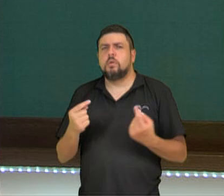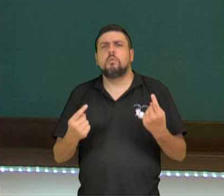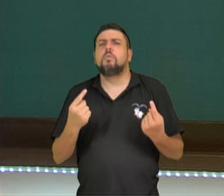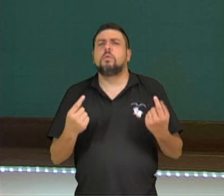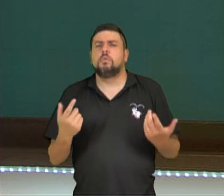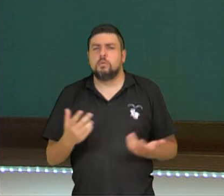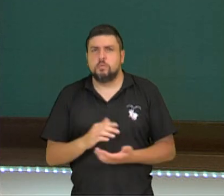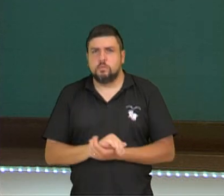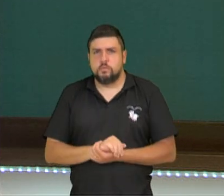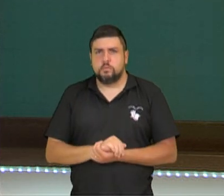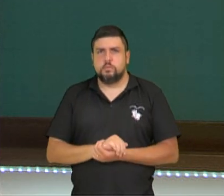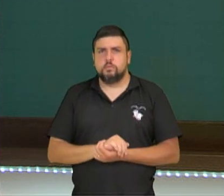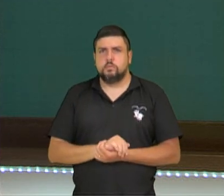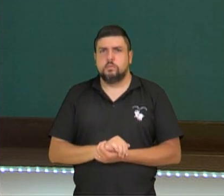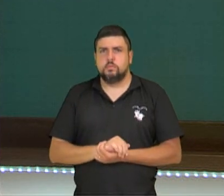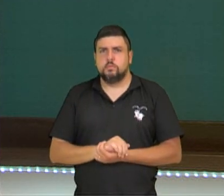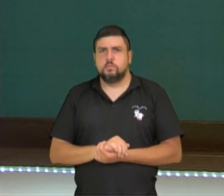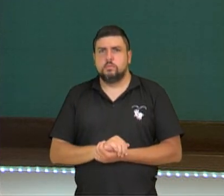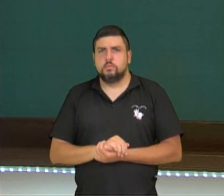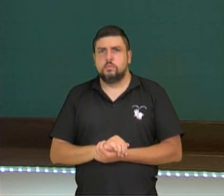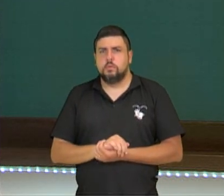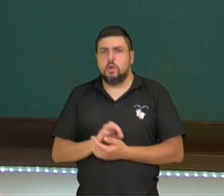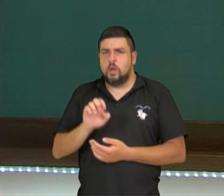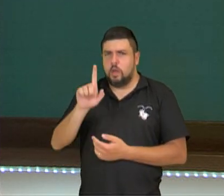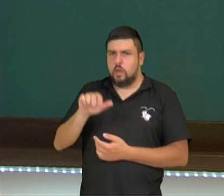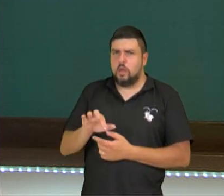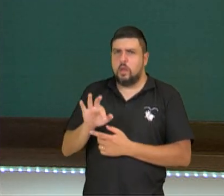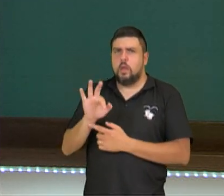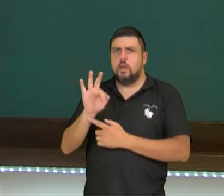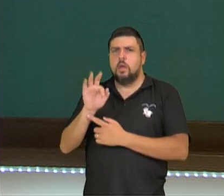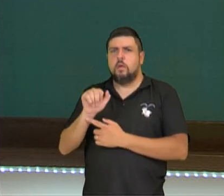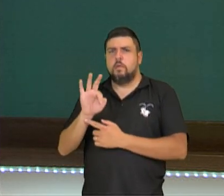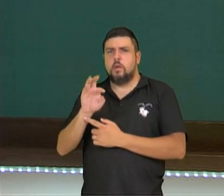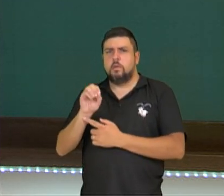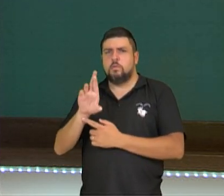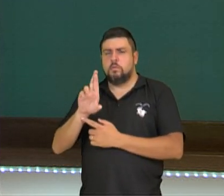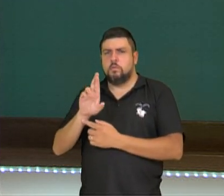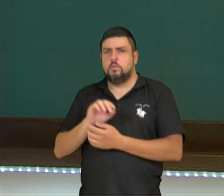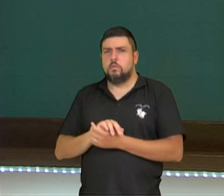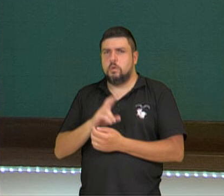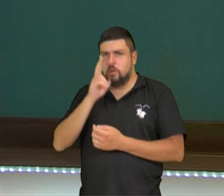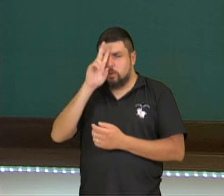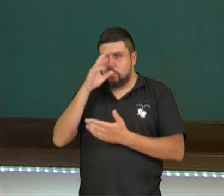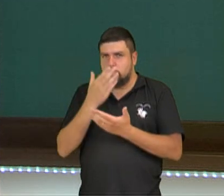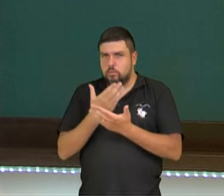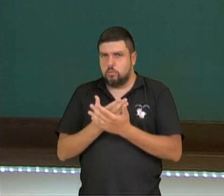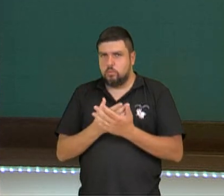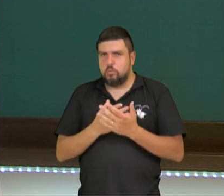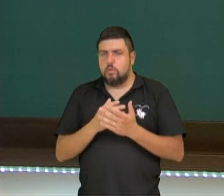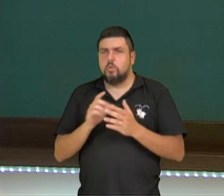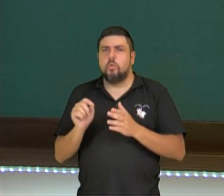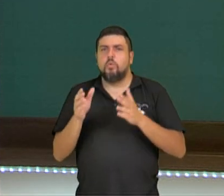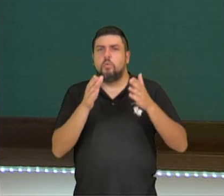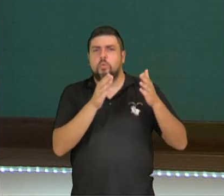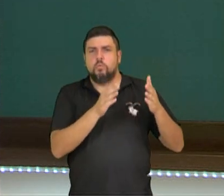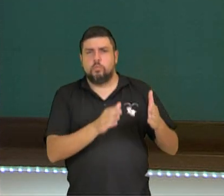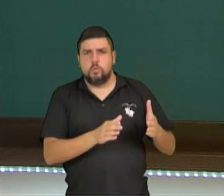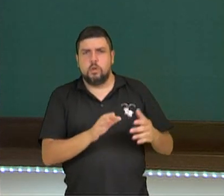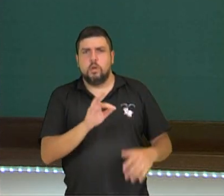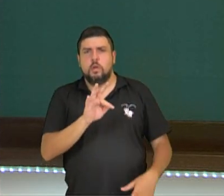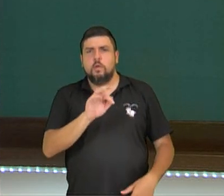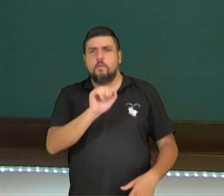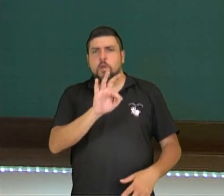elemento do clima, e sim fator climático? Lembram que a gente viu os dois, né? Os fatores do clima, que